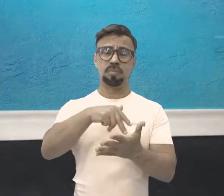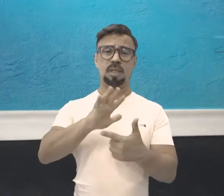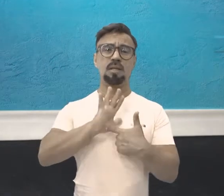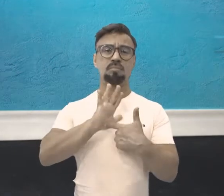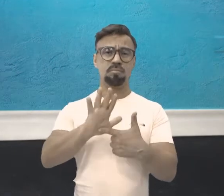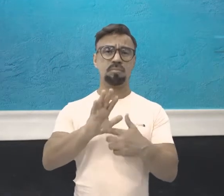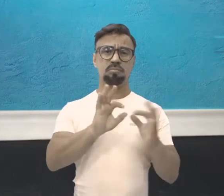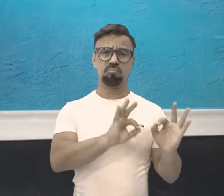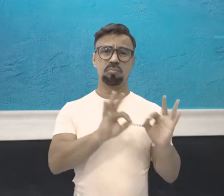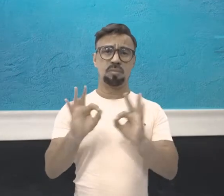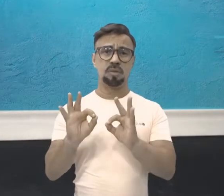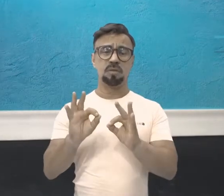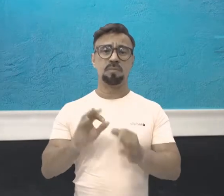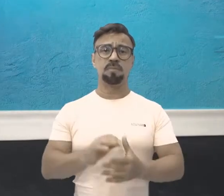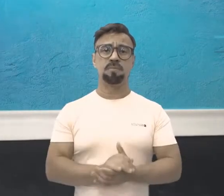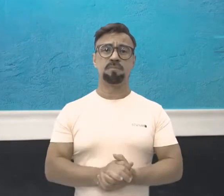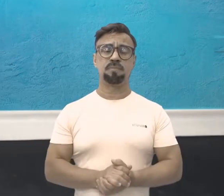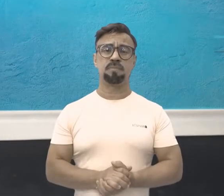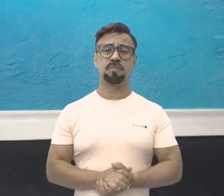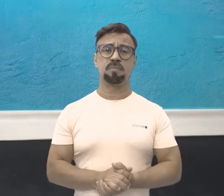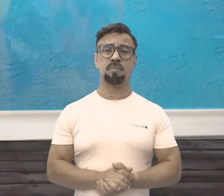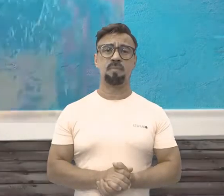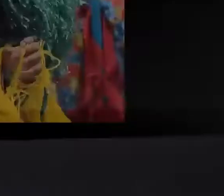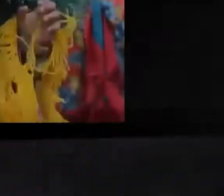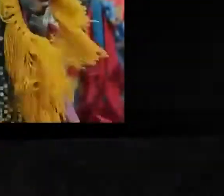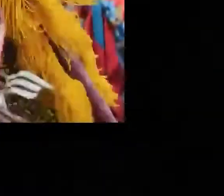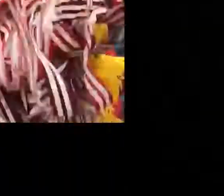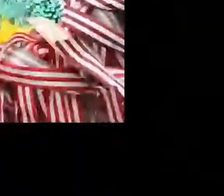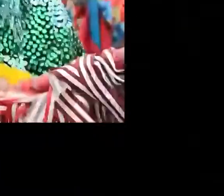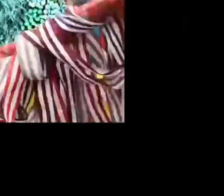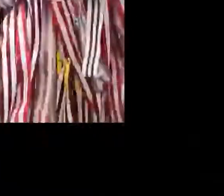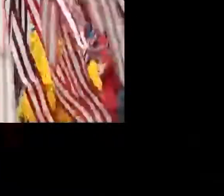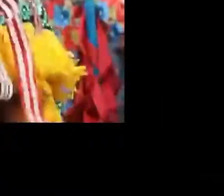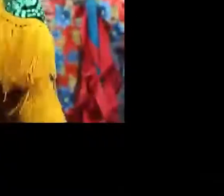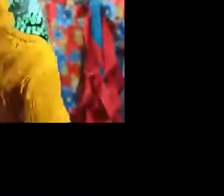nação, como a gente viu anteriormente.